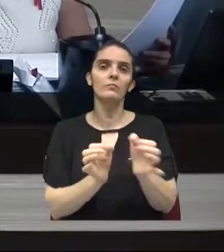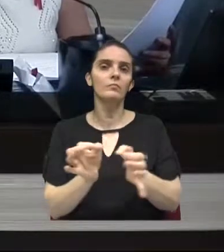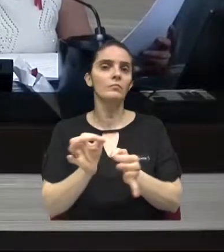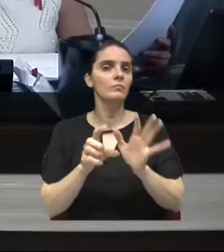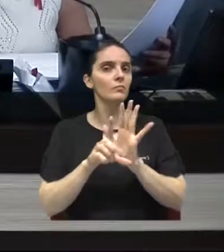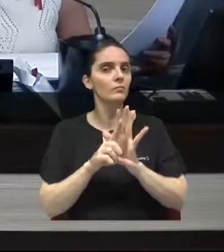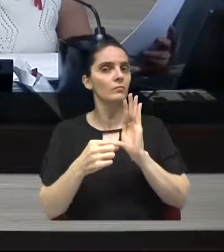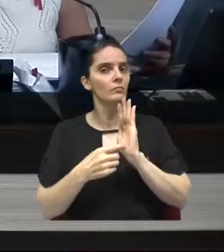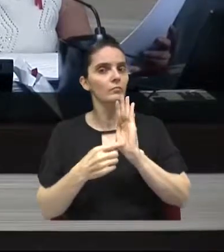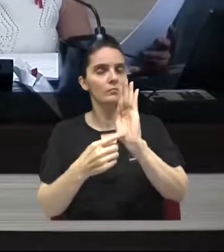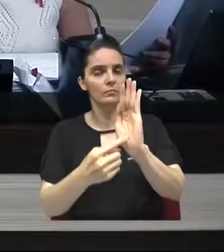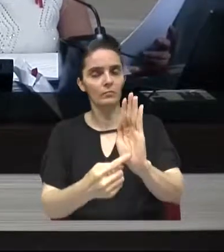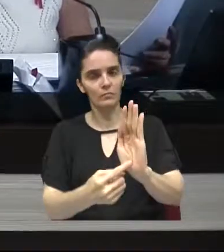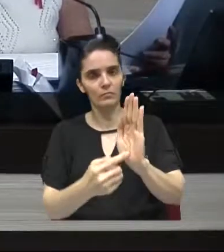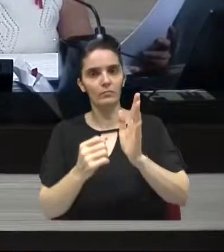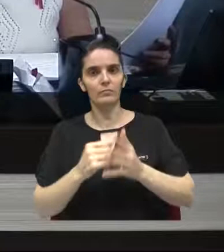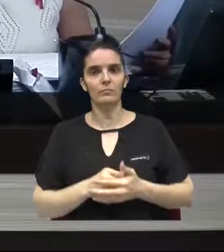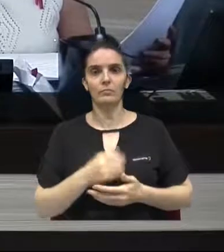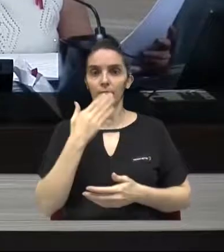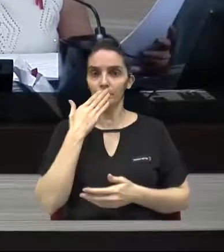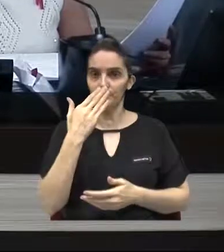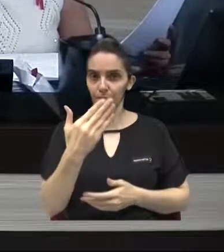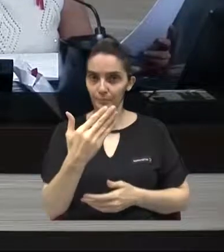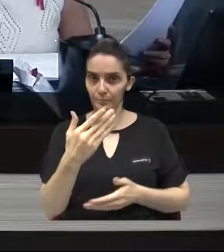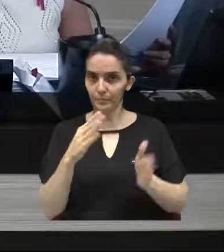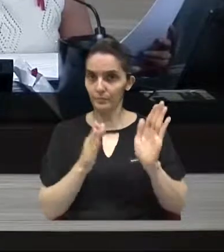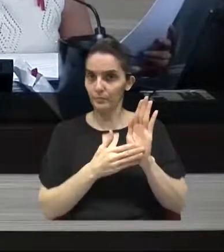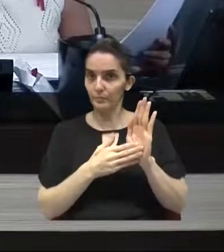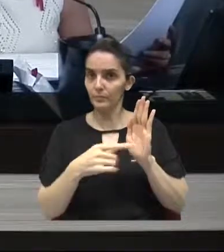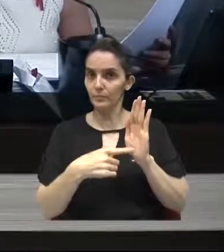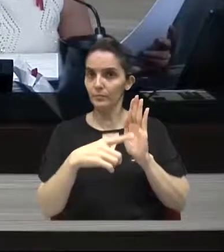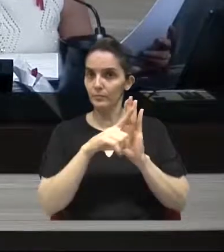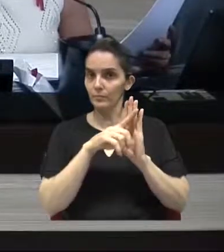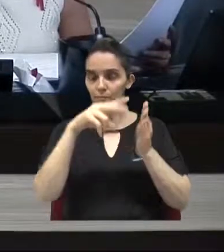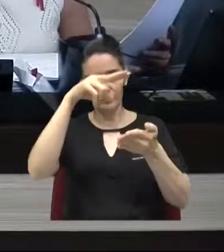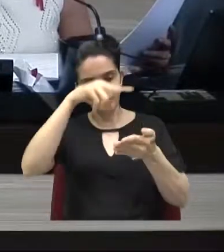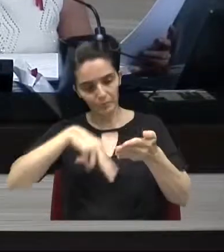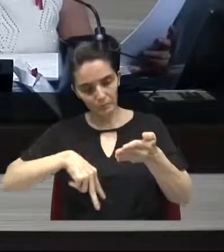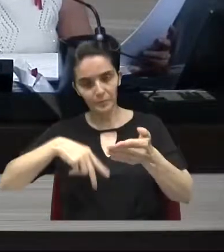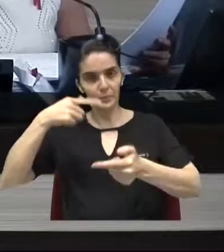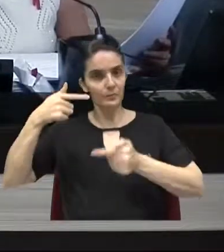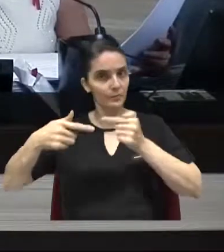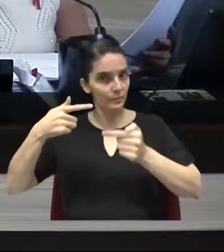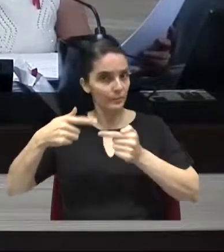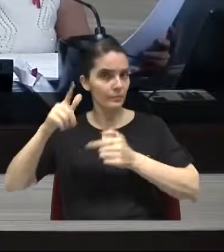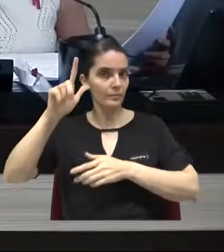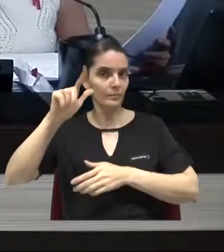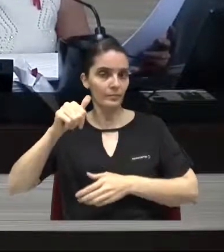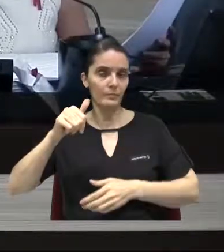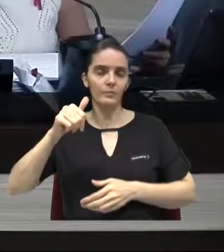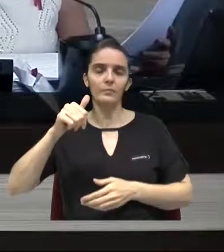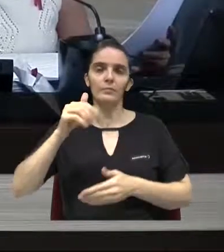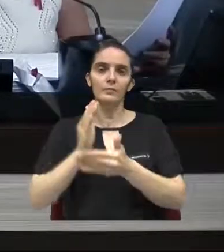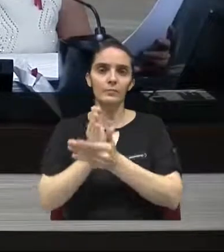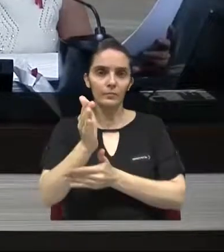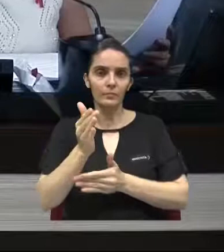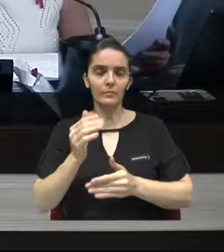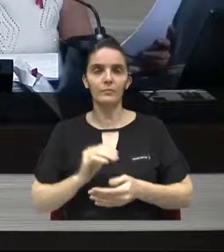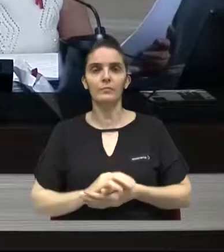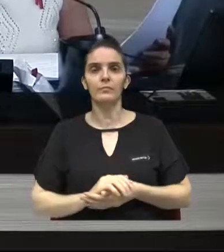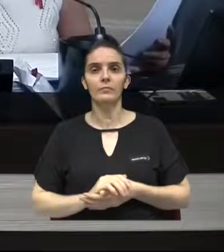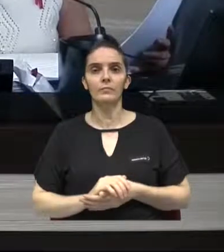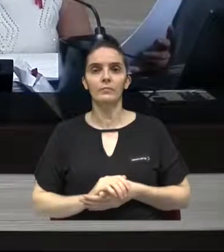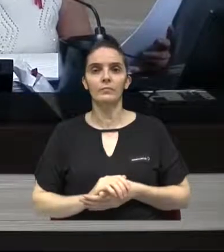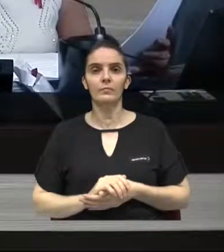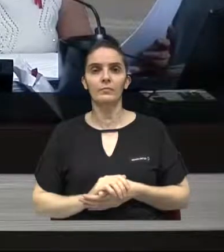projeto de lei ora apresentado. Solicitamos que a presente proposta de lei seja apreciada, discutida e, ao final, aprovada